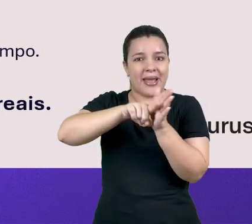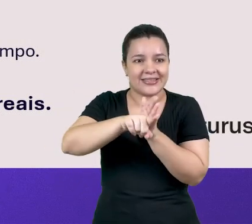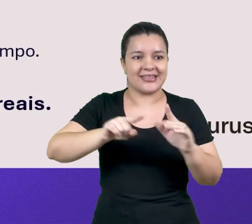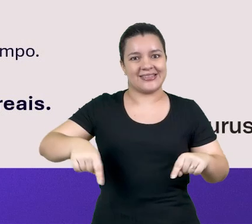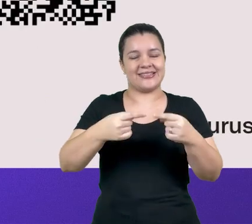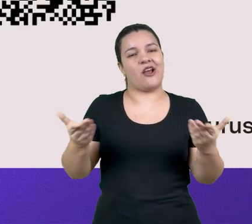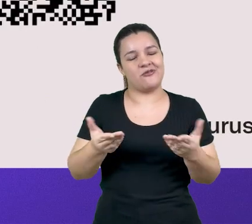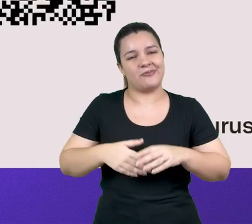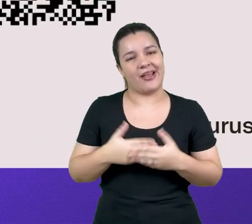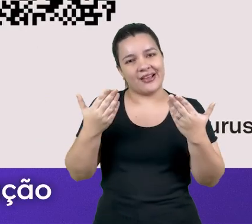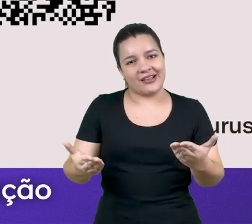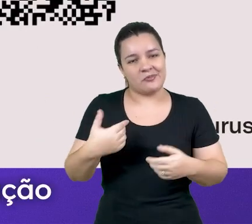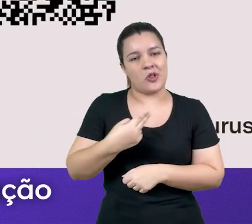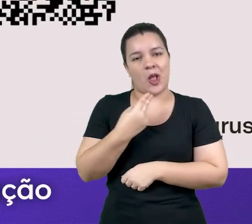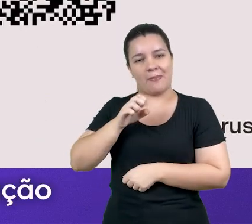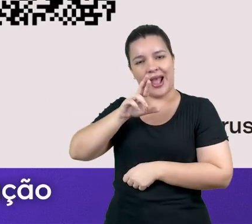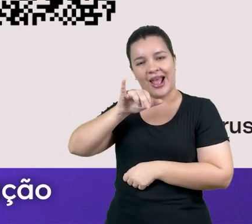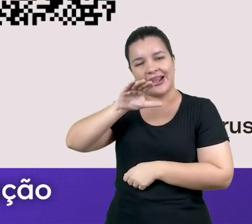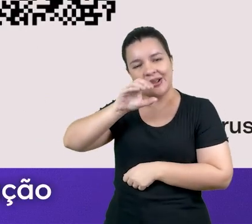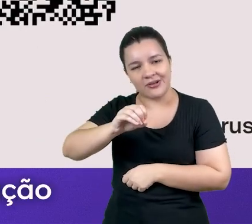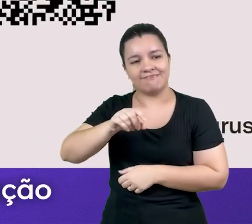e desafios atuais. É isso. Sou Érico